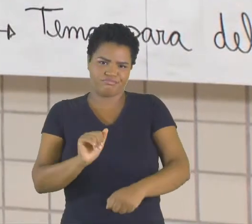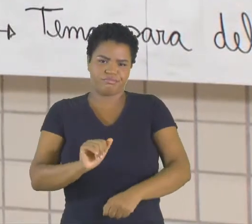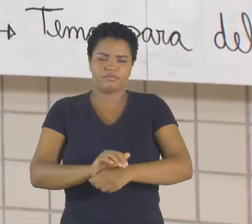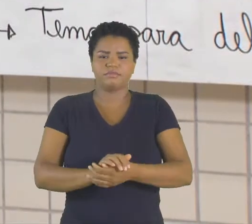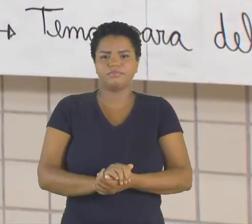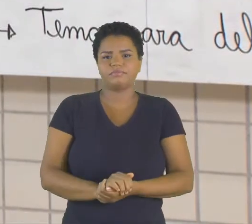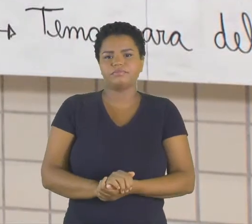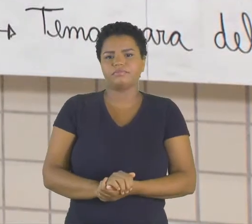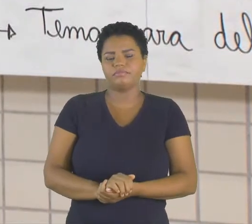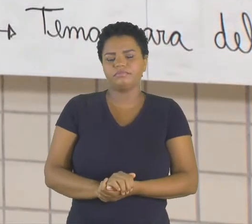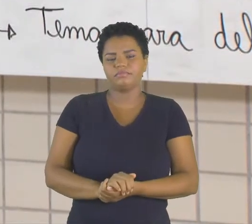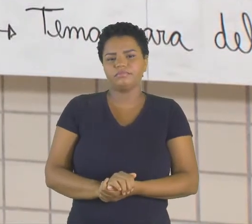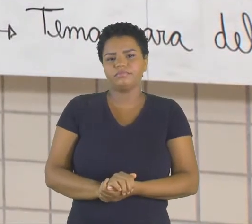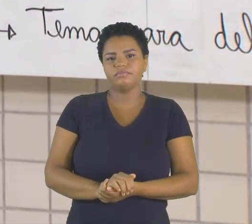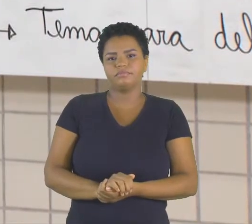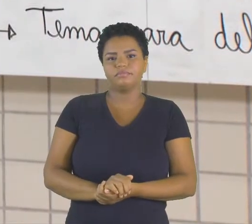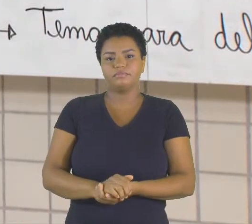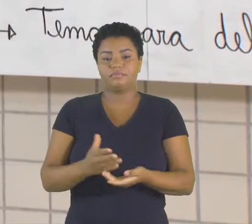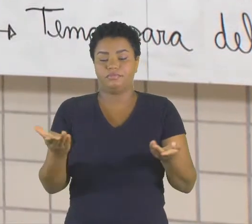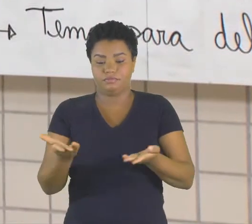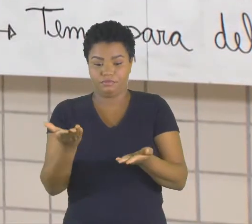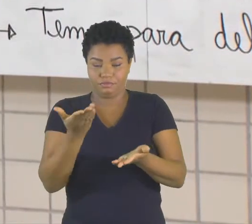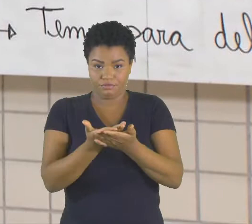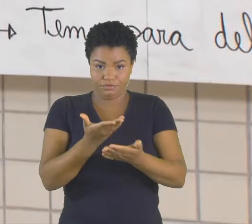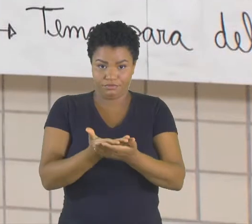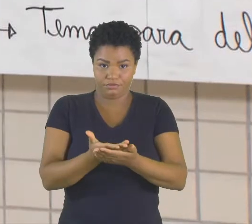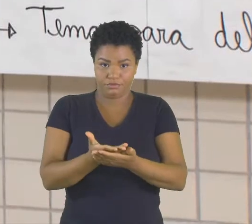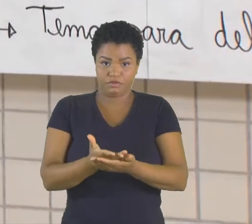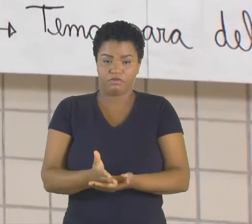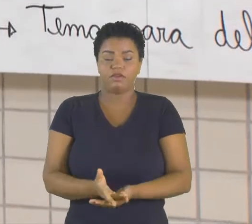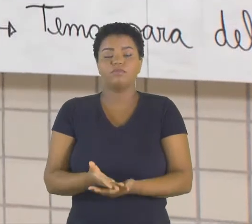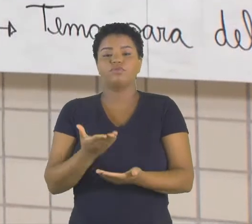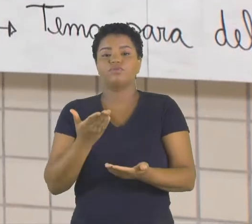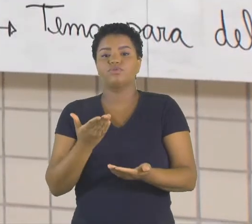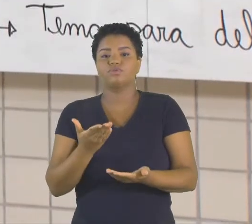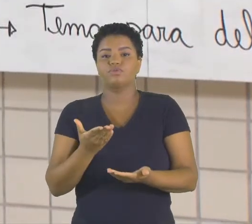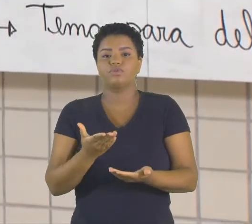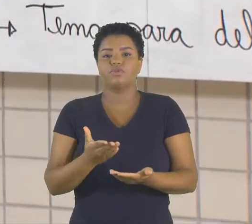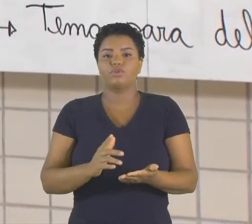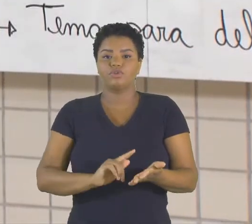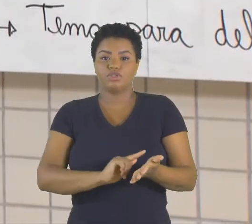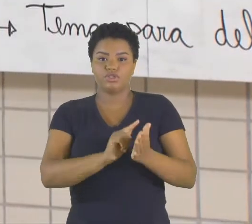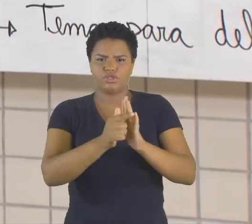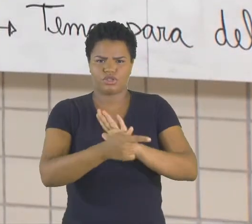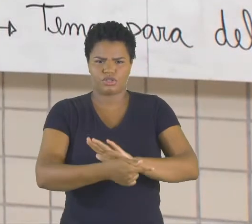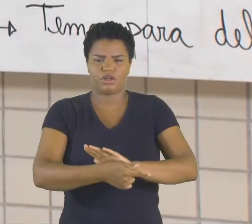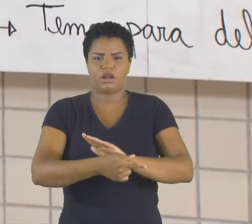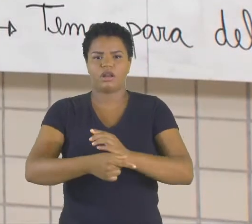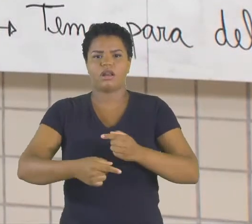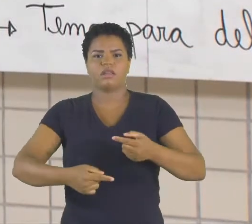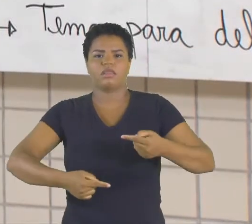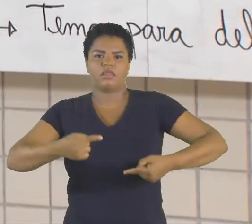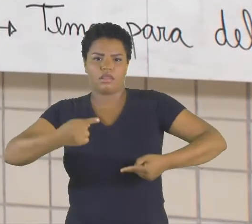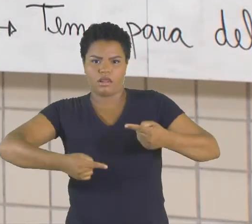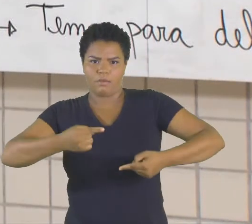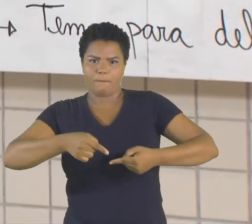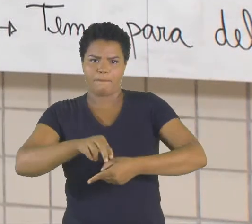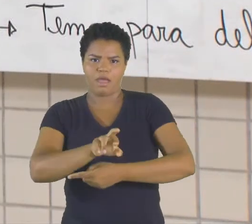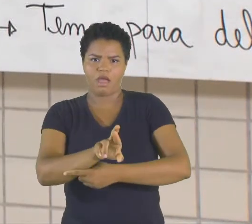aula nós vamos estudar um pouquinho sobre o gênero debate regrado e sobre